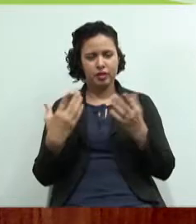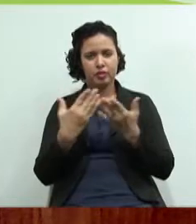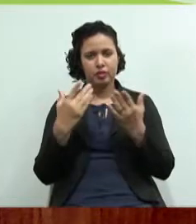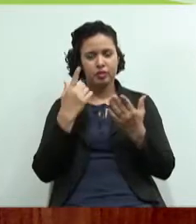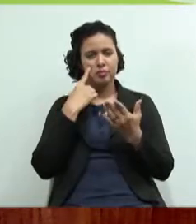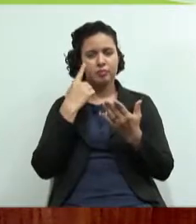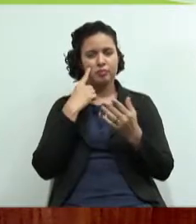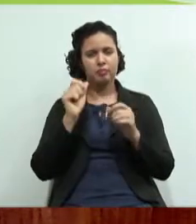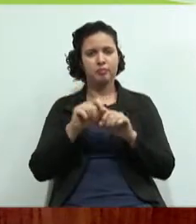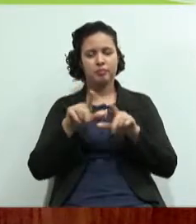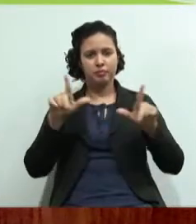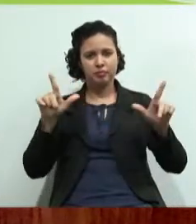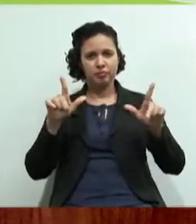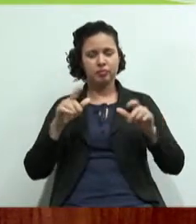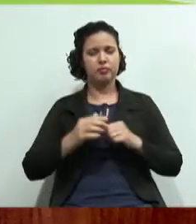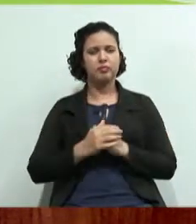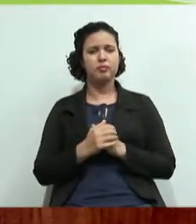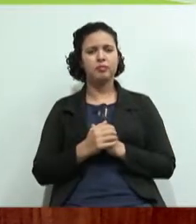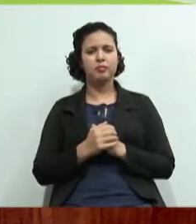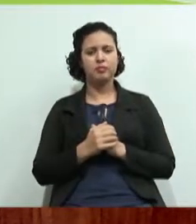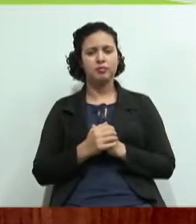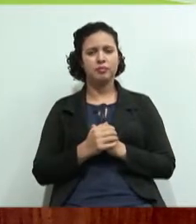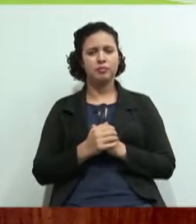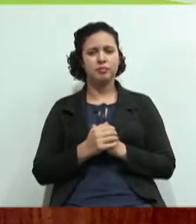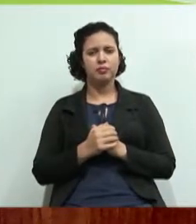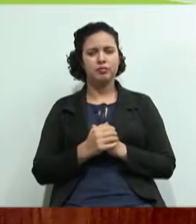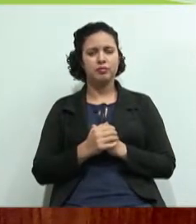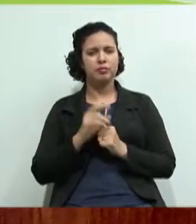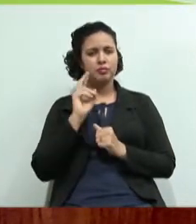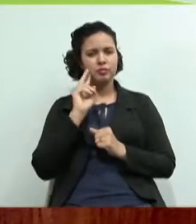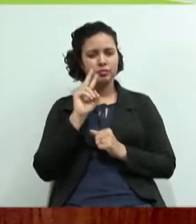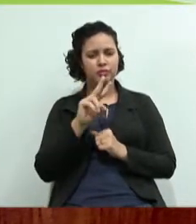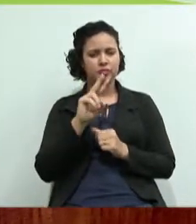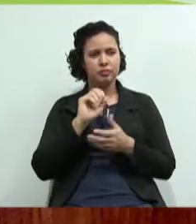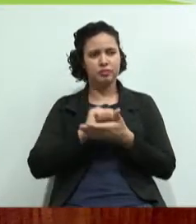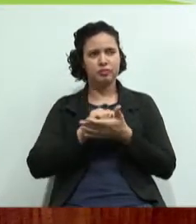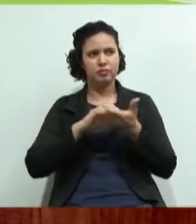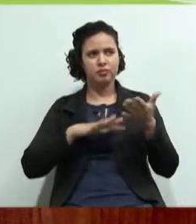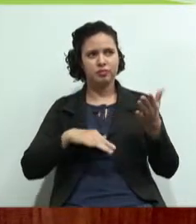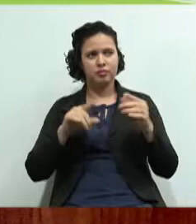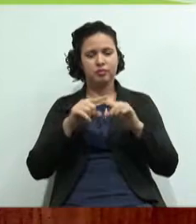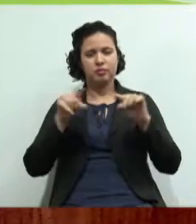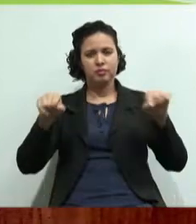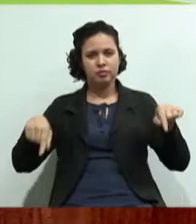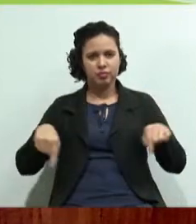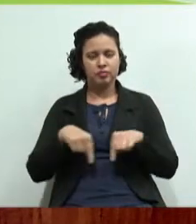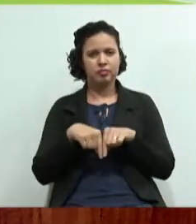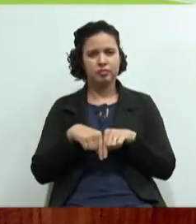registrar aqui o envio da atividade pelos alunos Emerson,